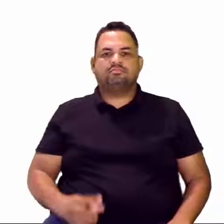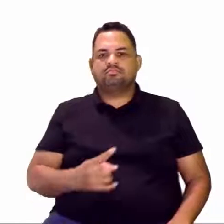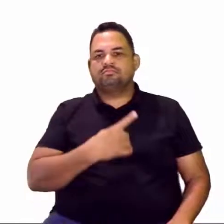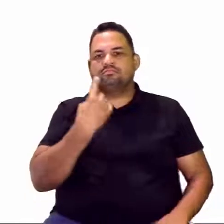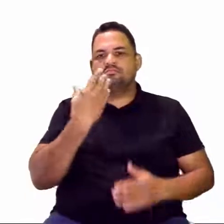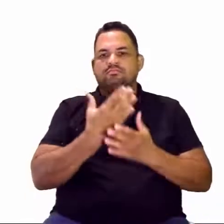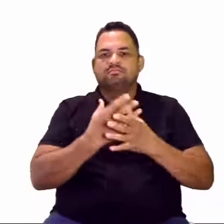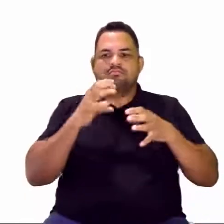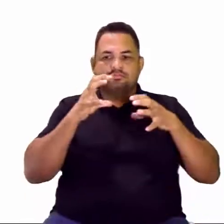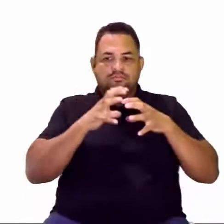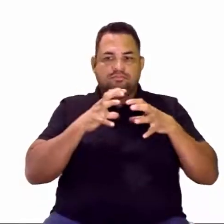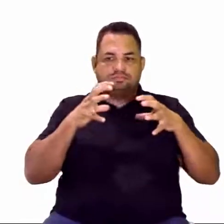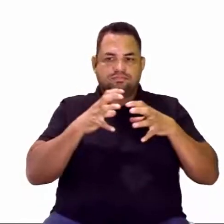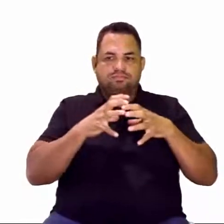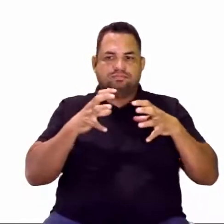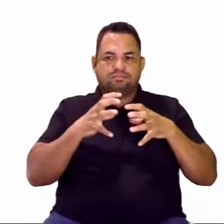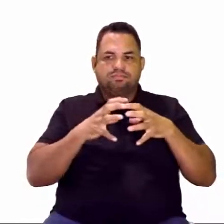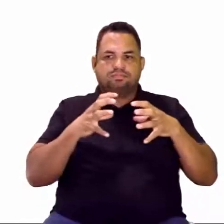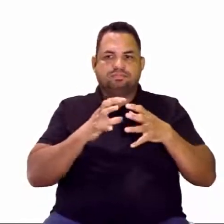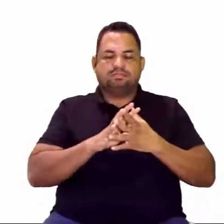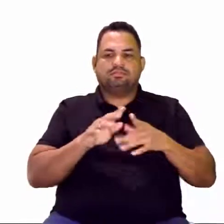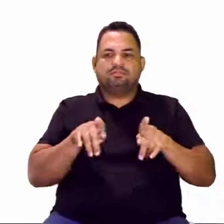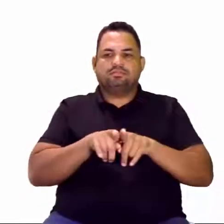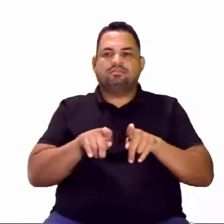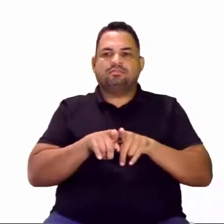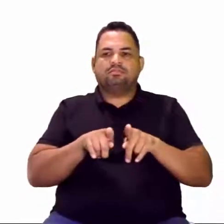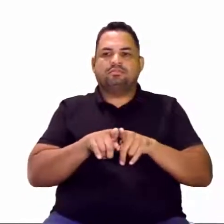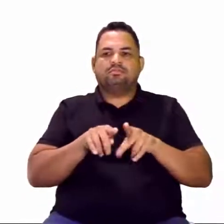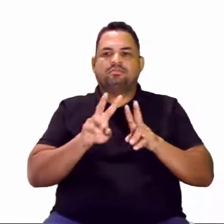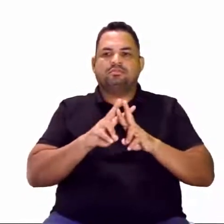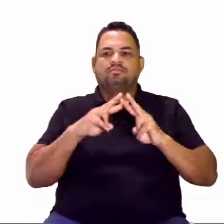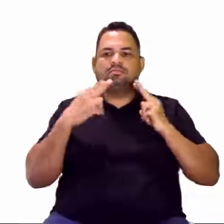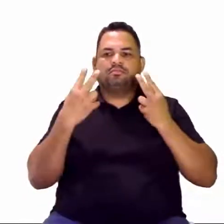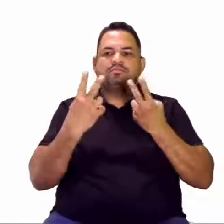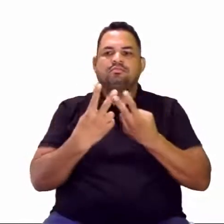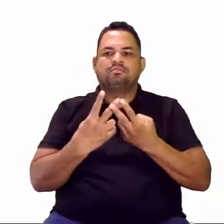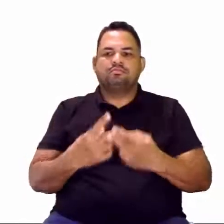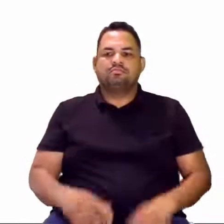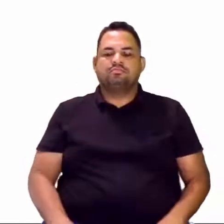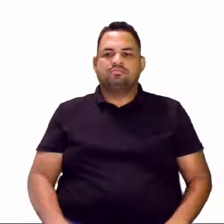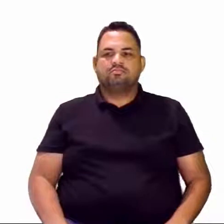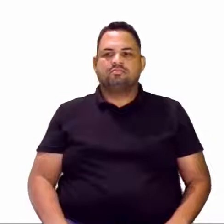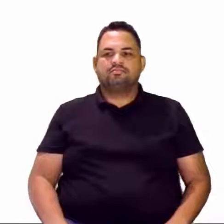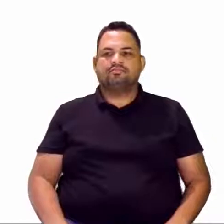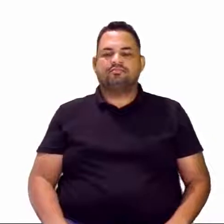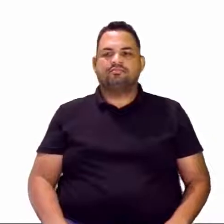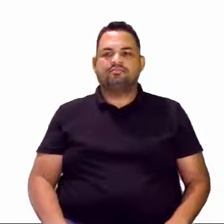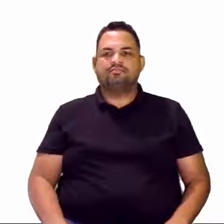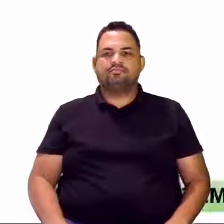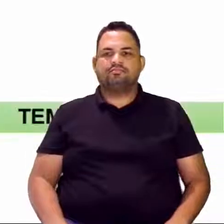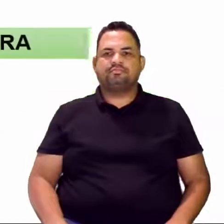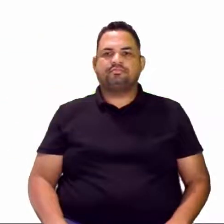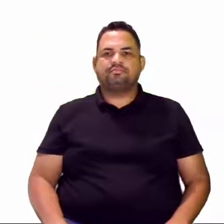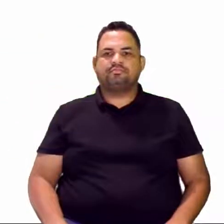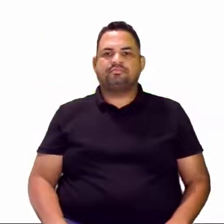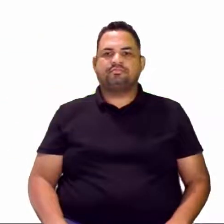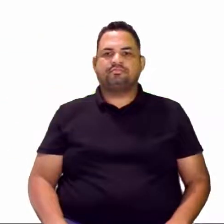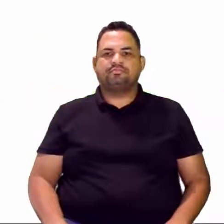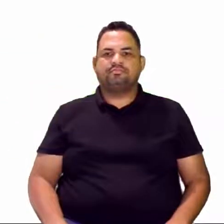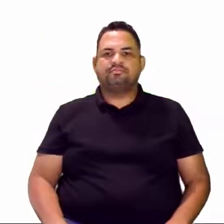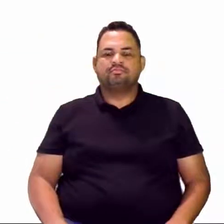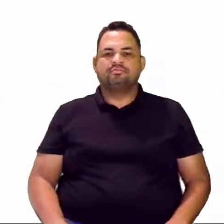nós vimos a pressão, nós vimos o volume. E